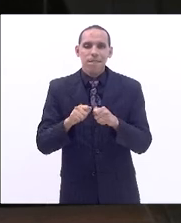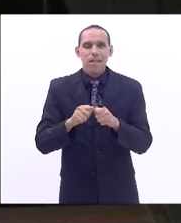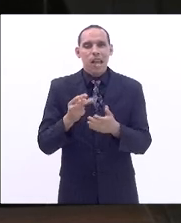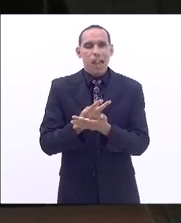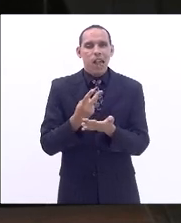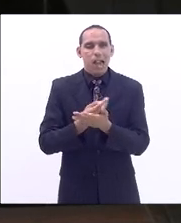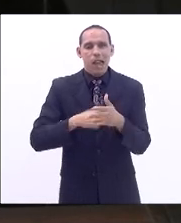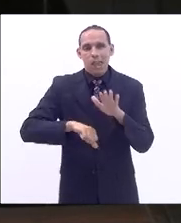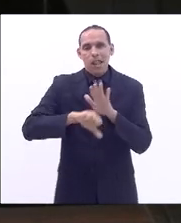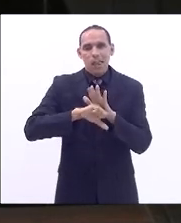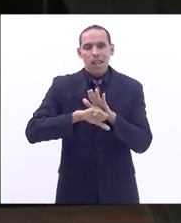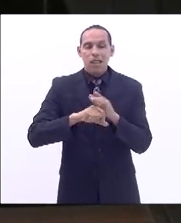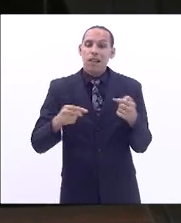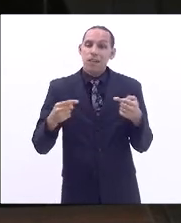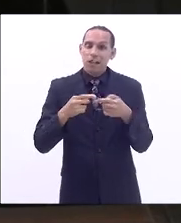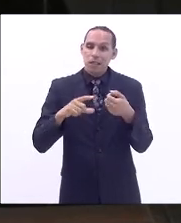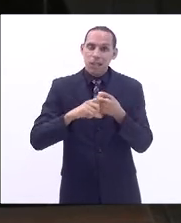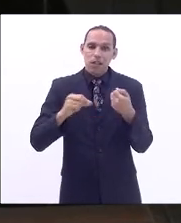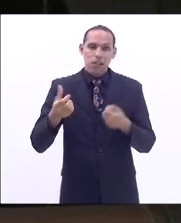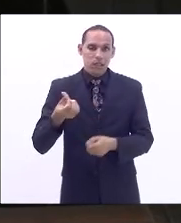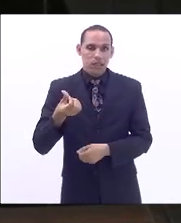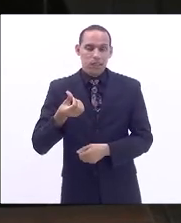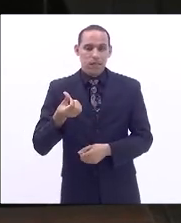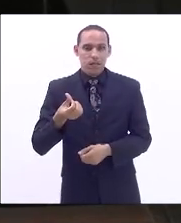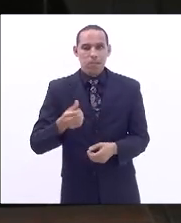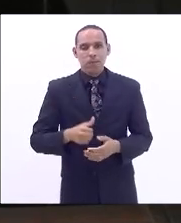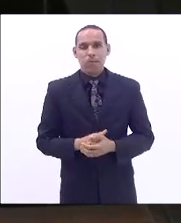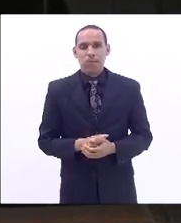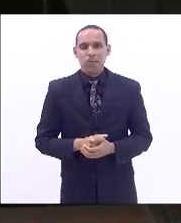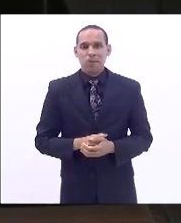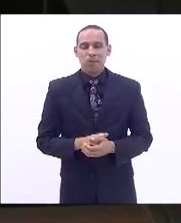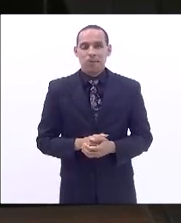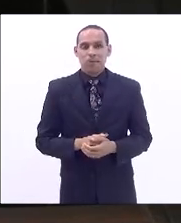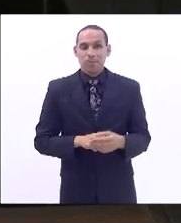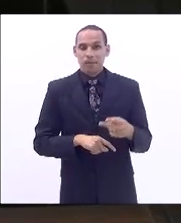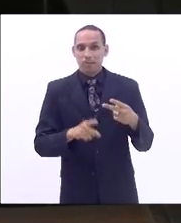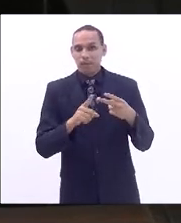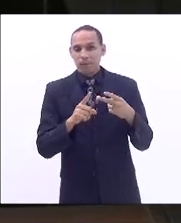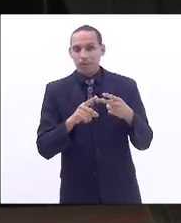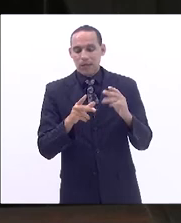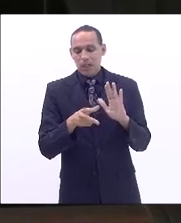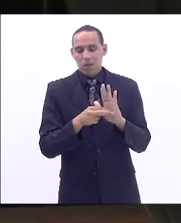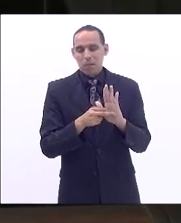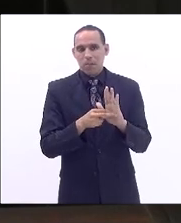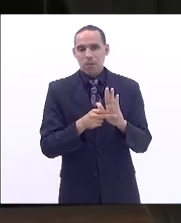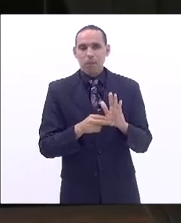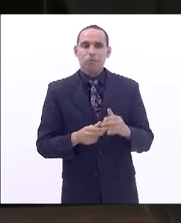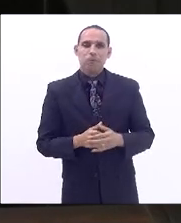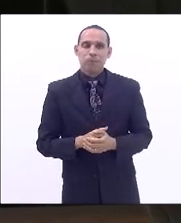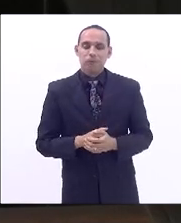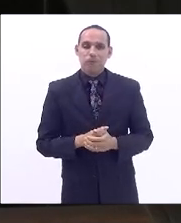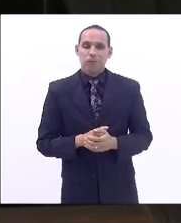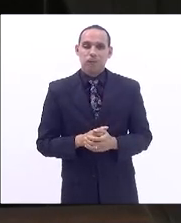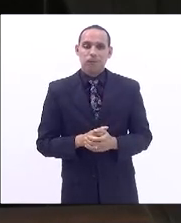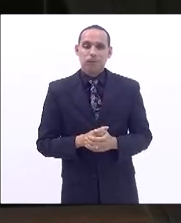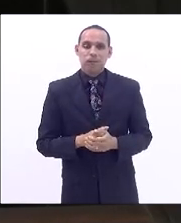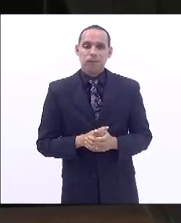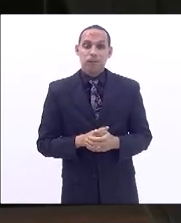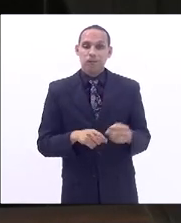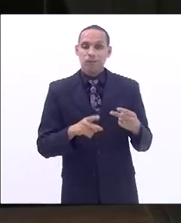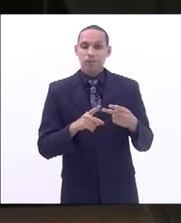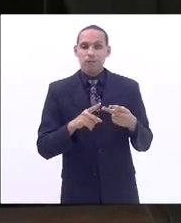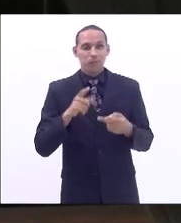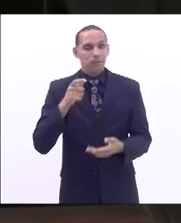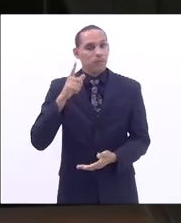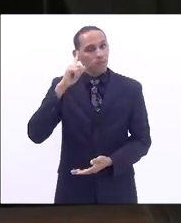6º né a próxima é a próxima emenda é aquela né que determina que